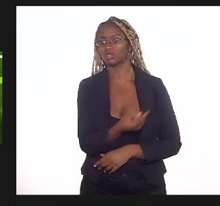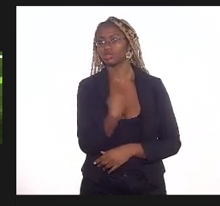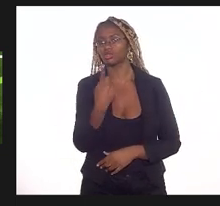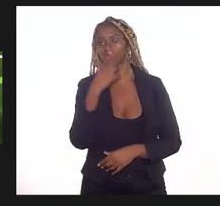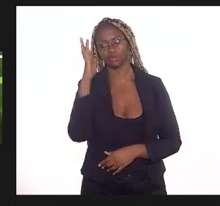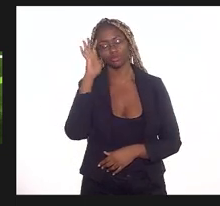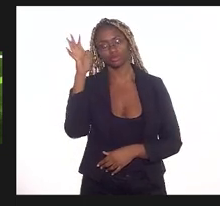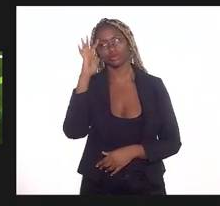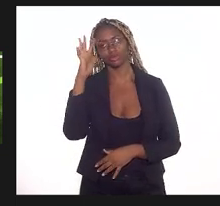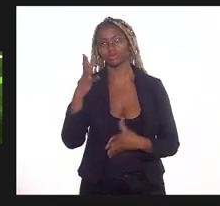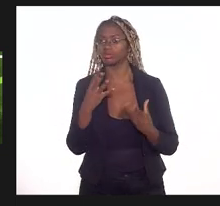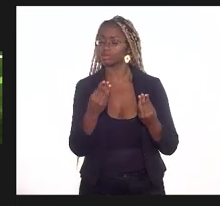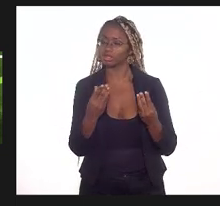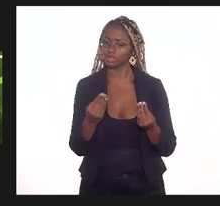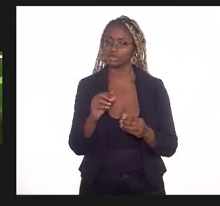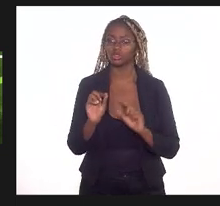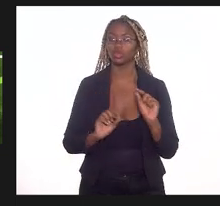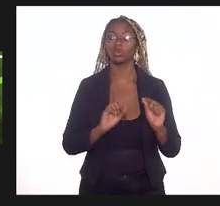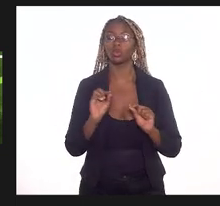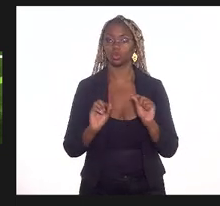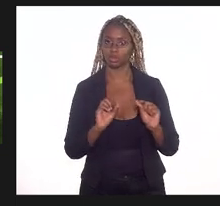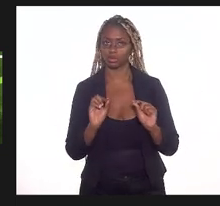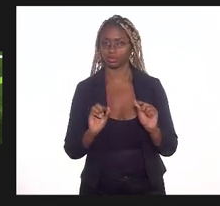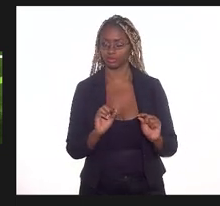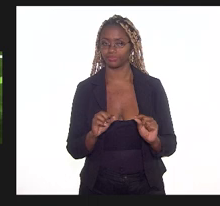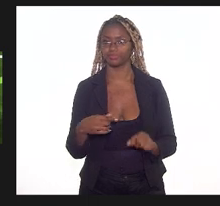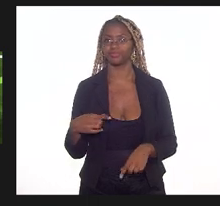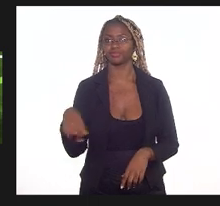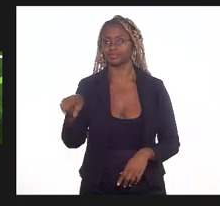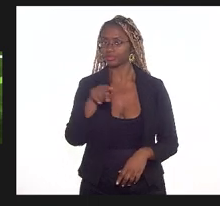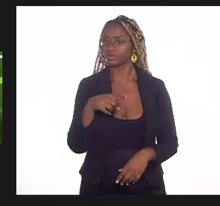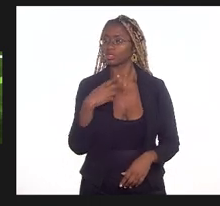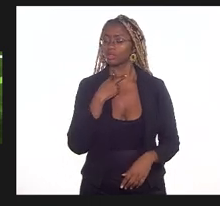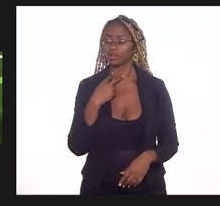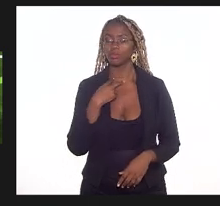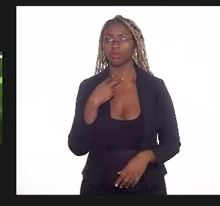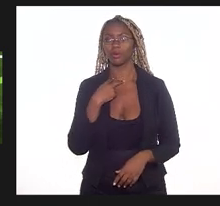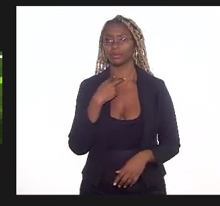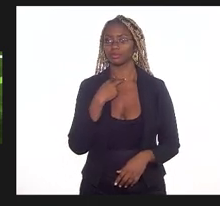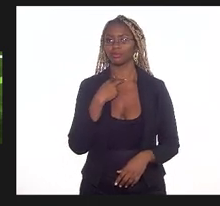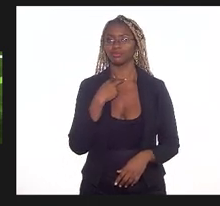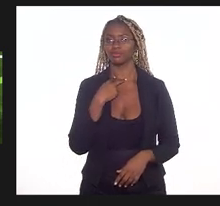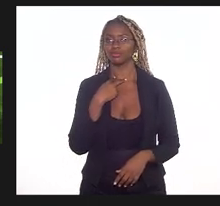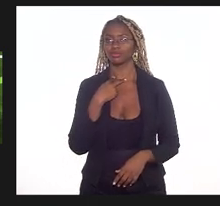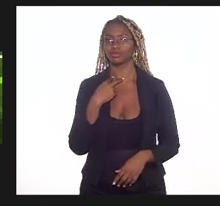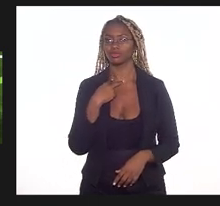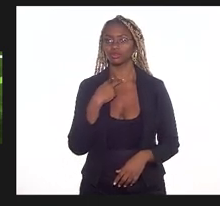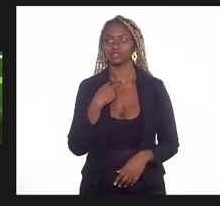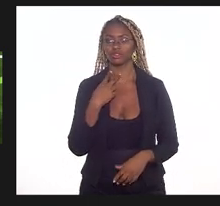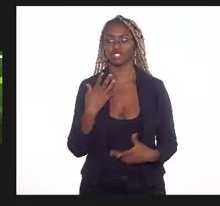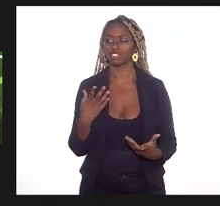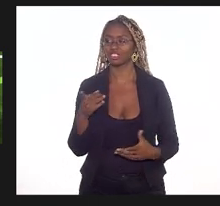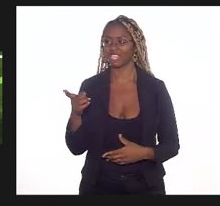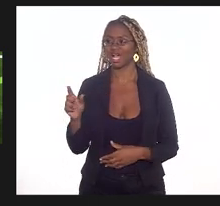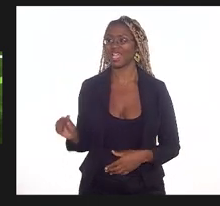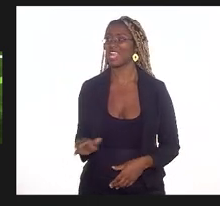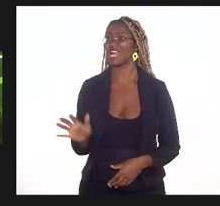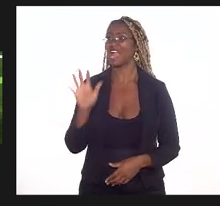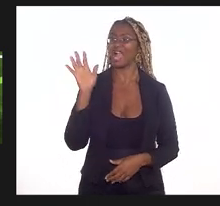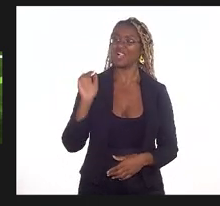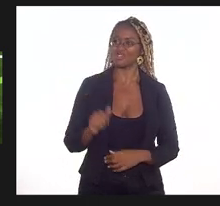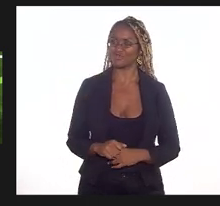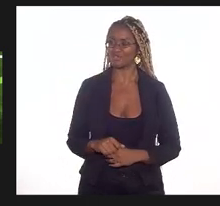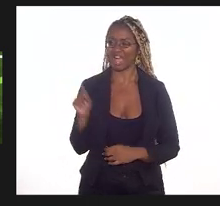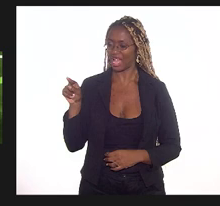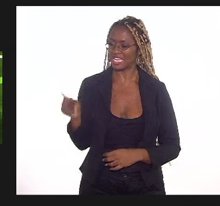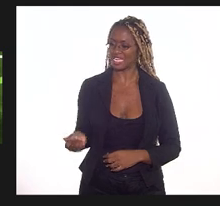bastante, né, é que eles não podem ser tratados como caros, né? A